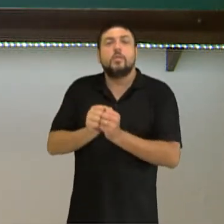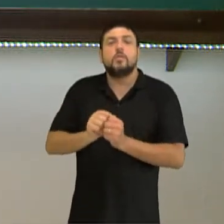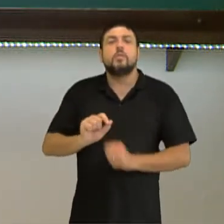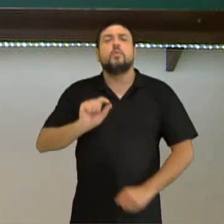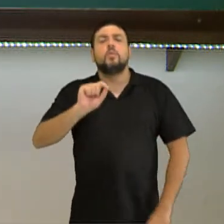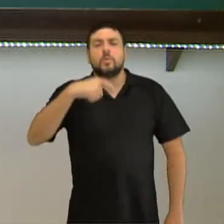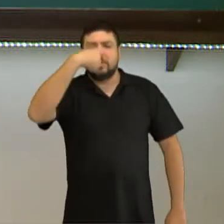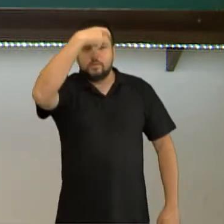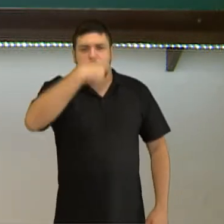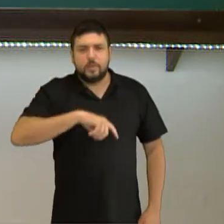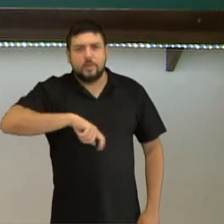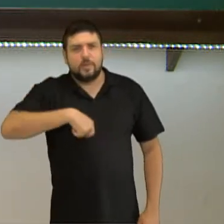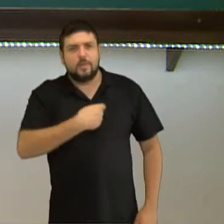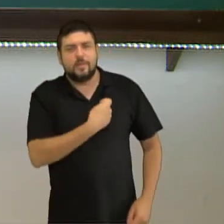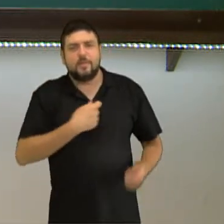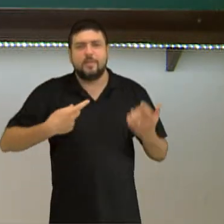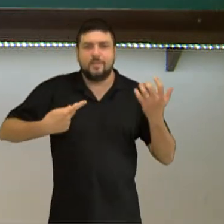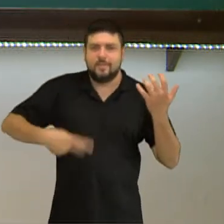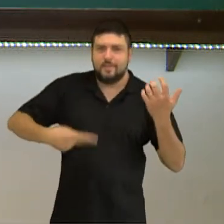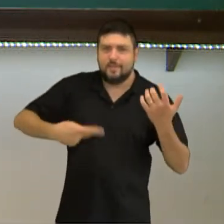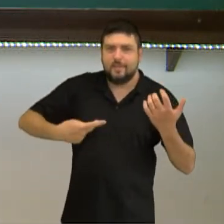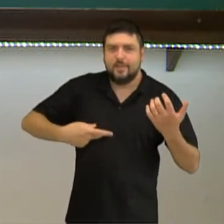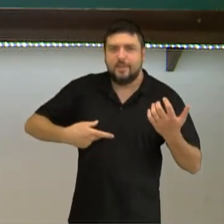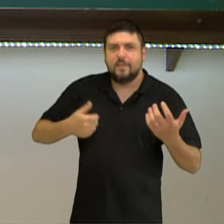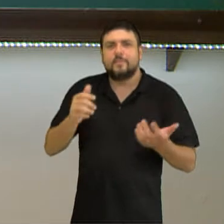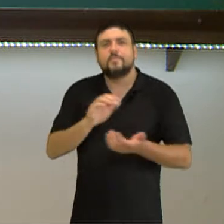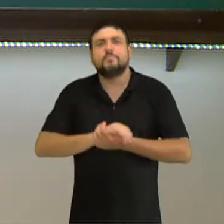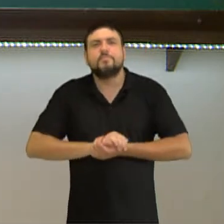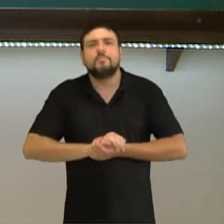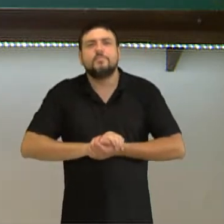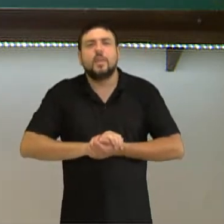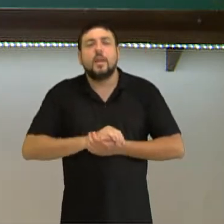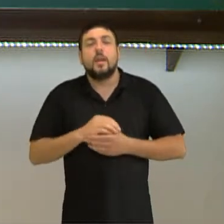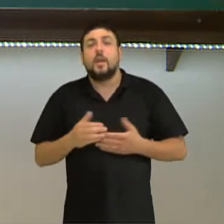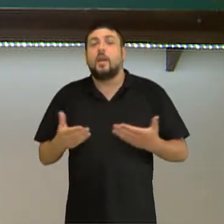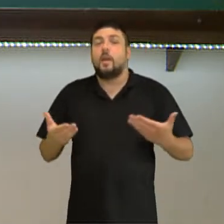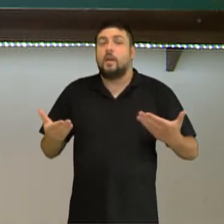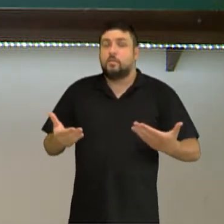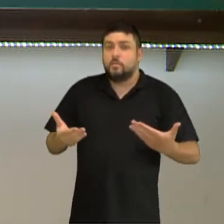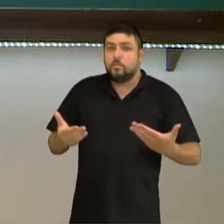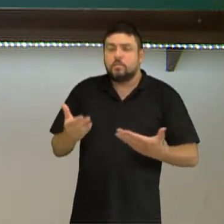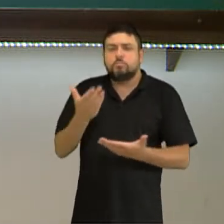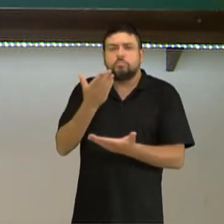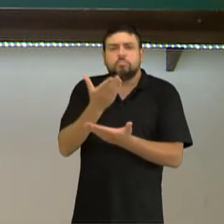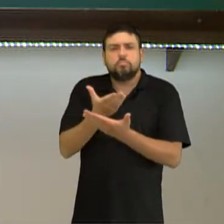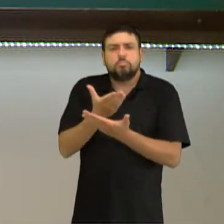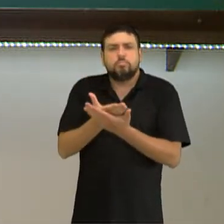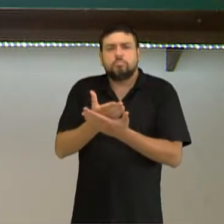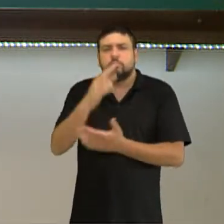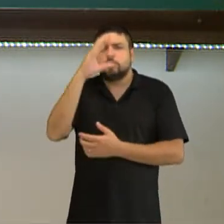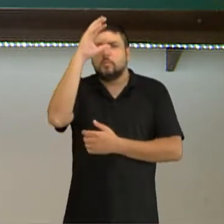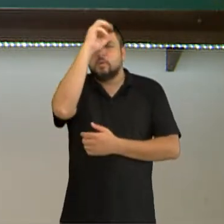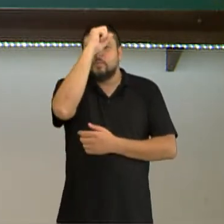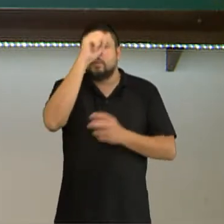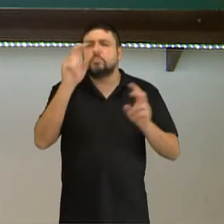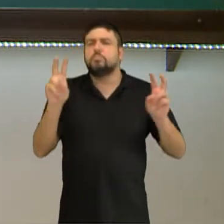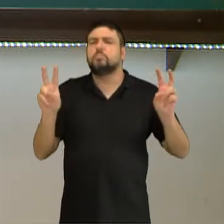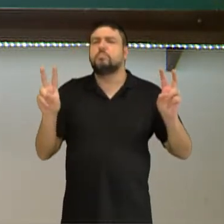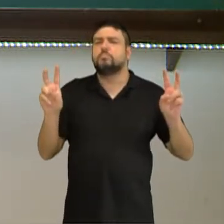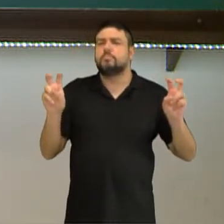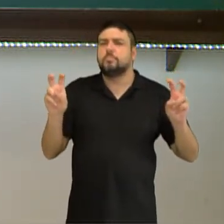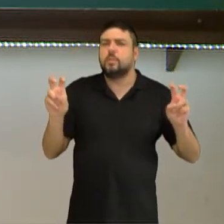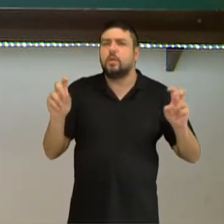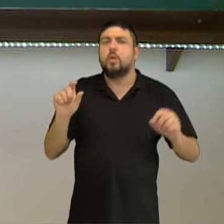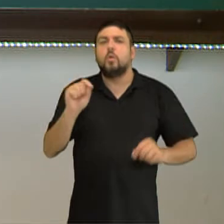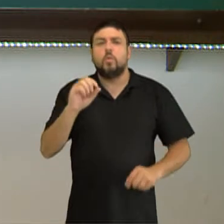aula maravilhosa, tá aqui o Paulo. E nós, juntos, vamos estudar um pouco mais sobre conceitos